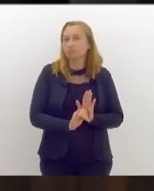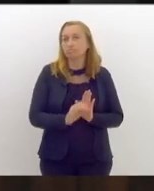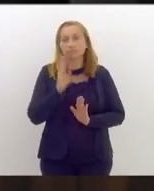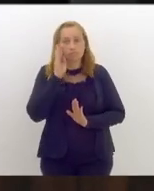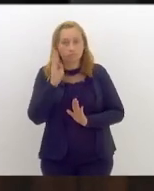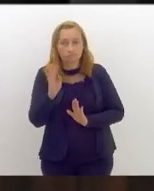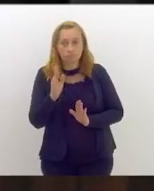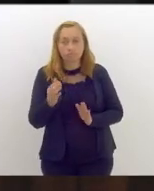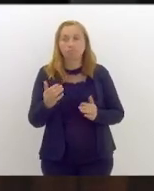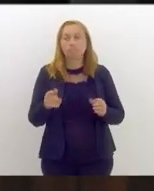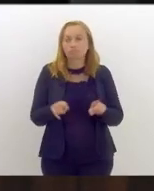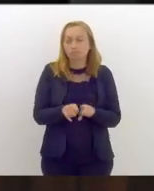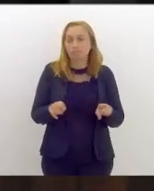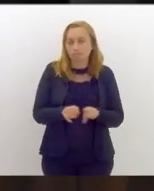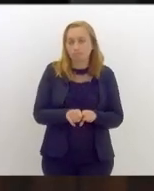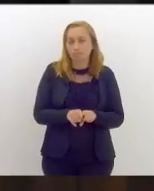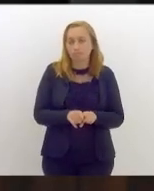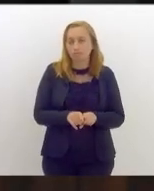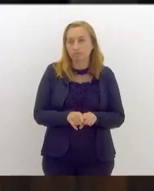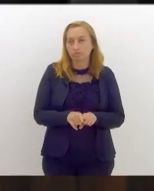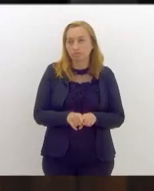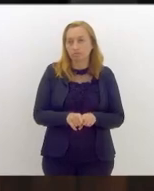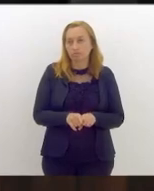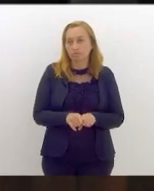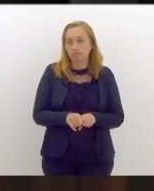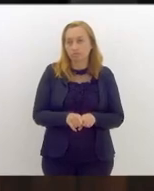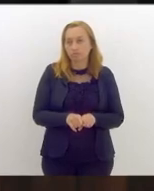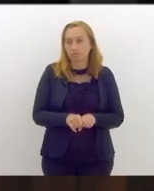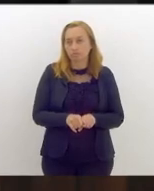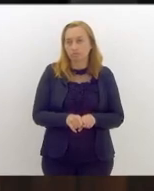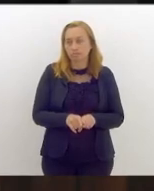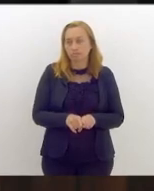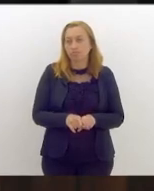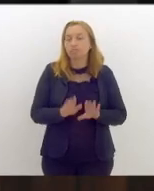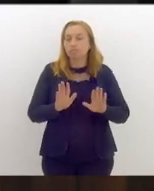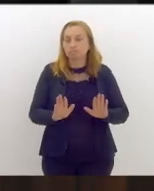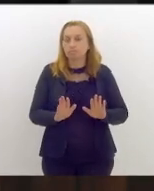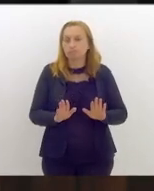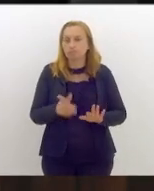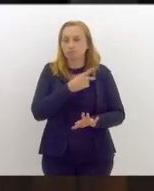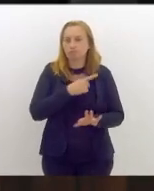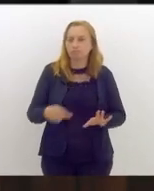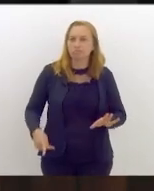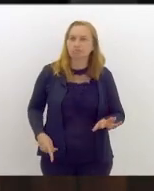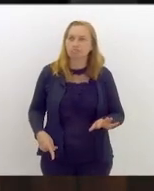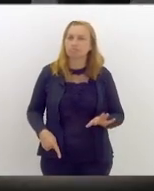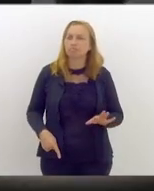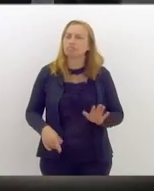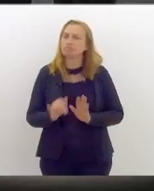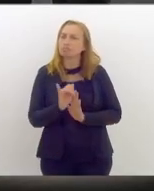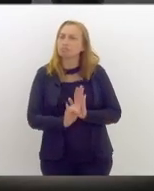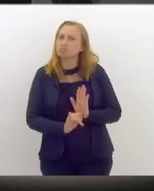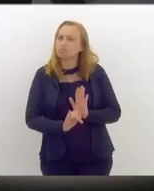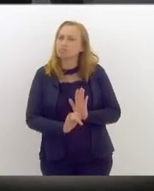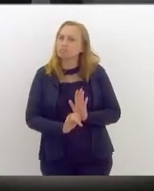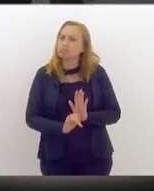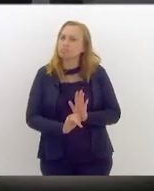Vamos abrir também no presente o relatório o relatório alternativo